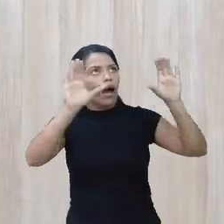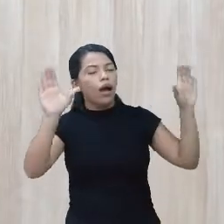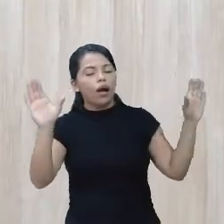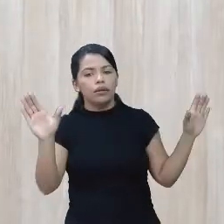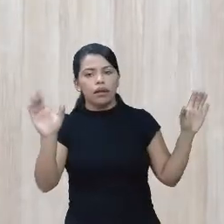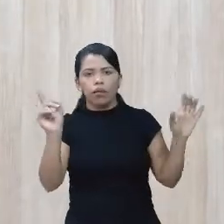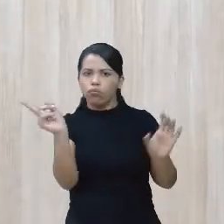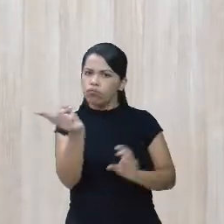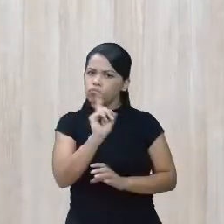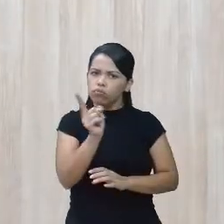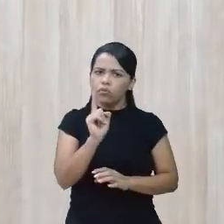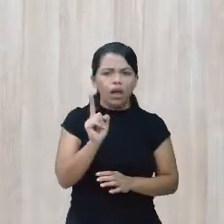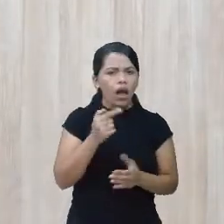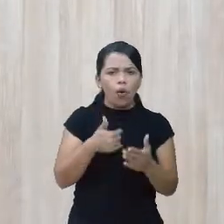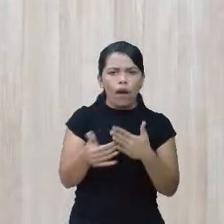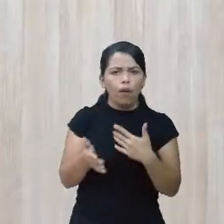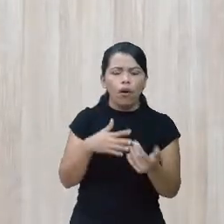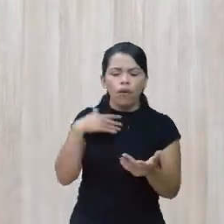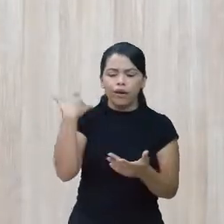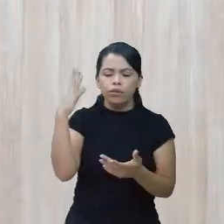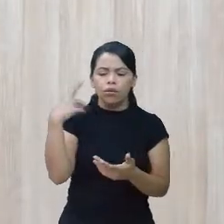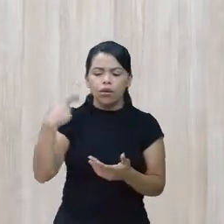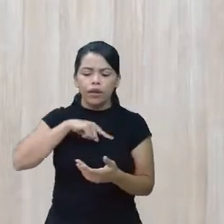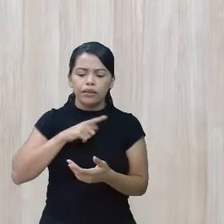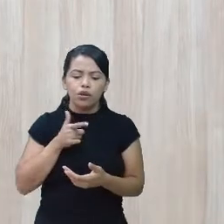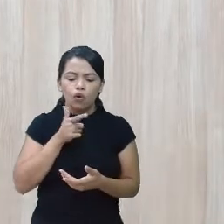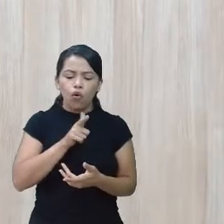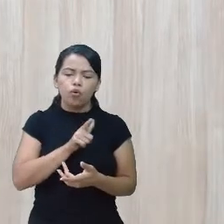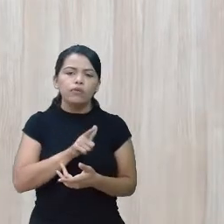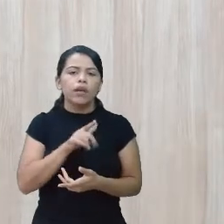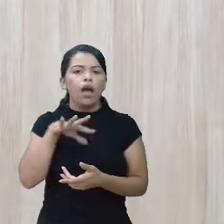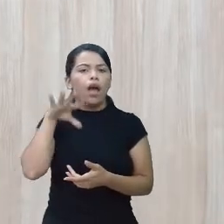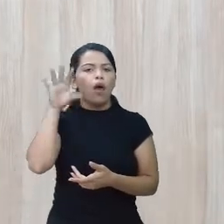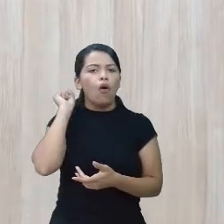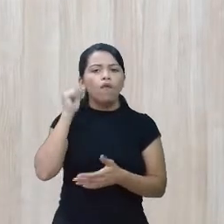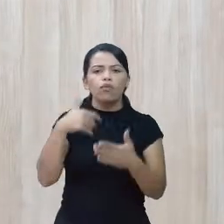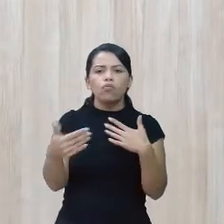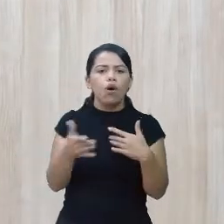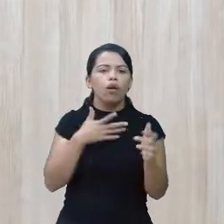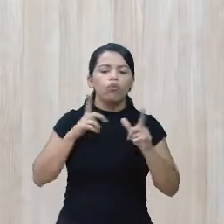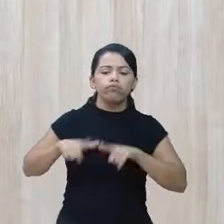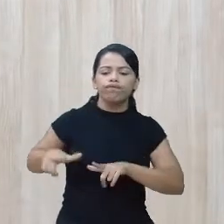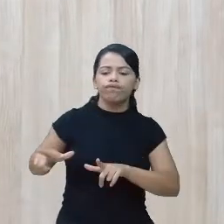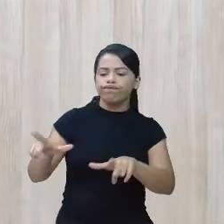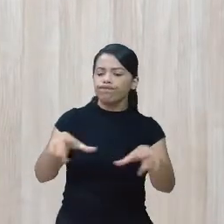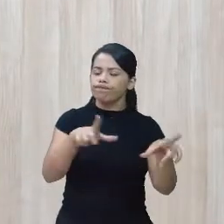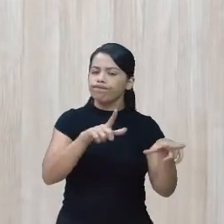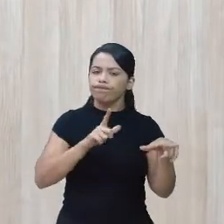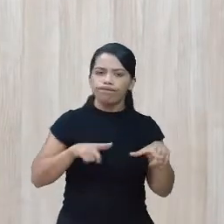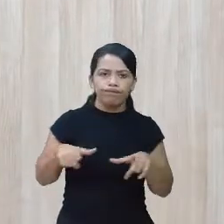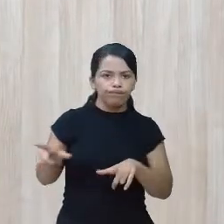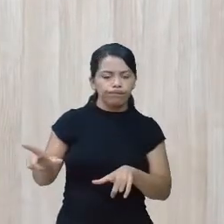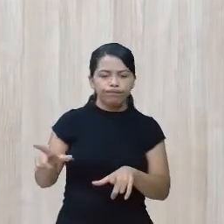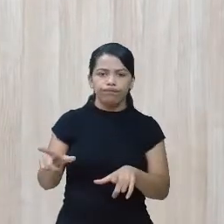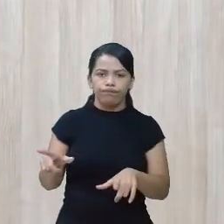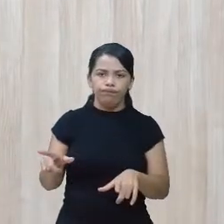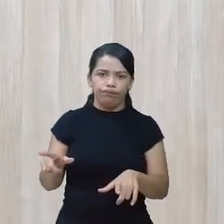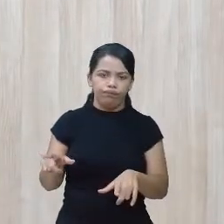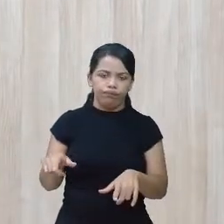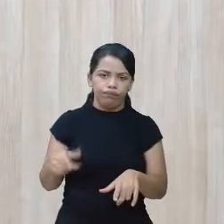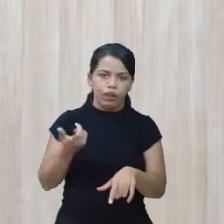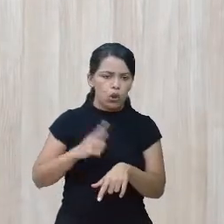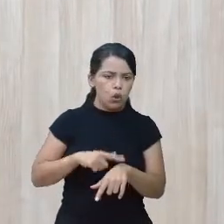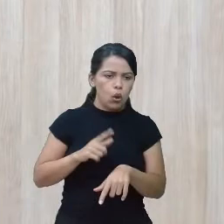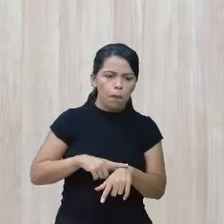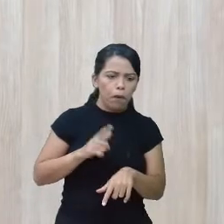a gente pode ouvir num determinado ambiente, num determinado local, numa determinada